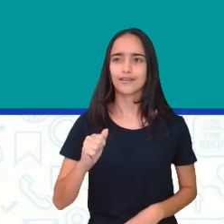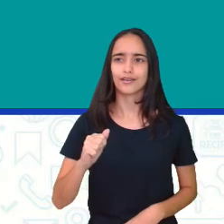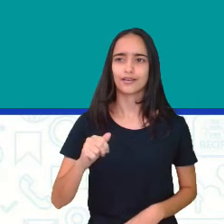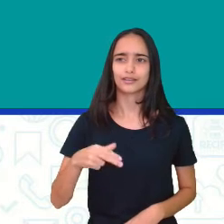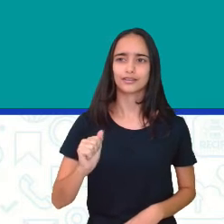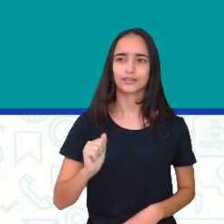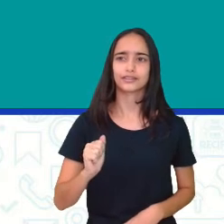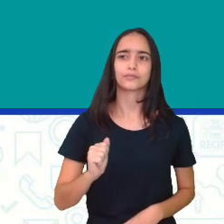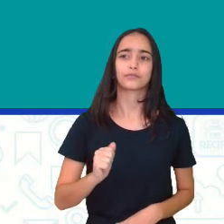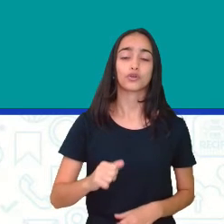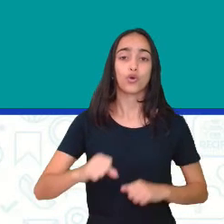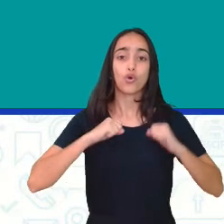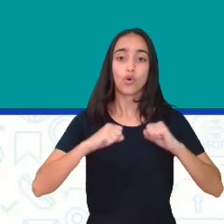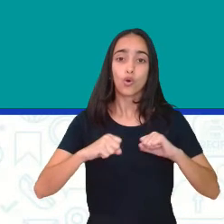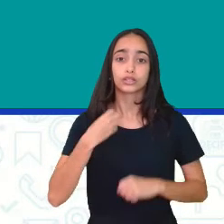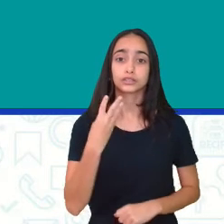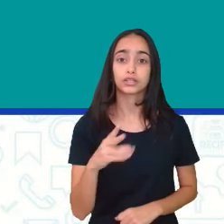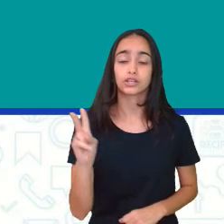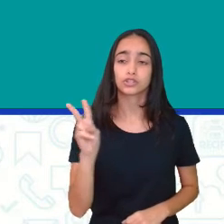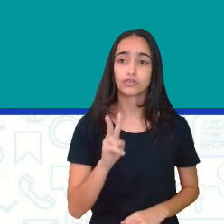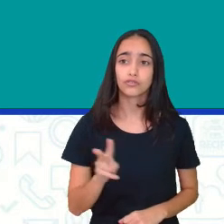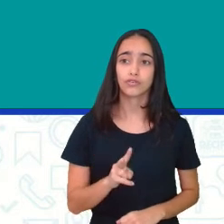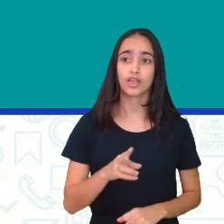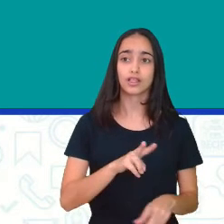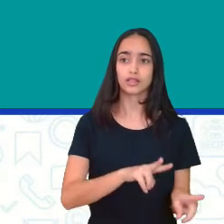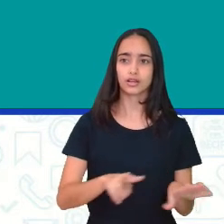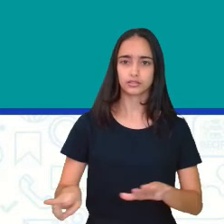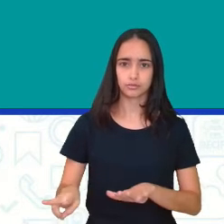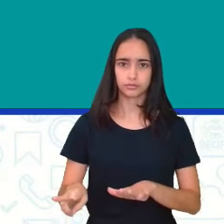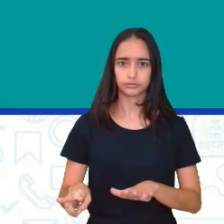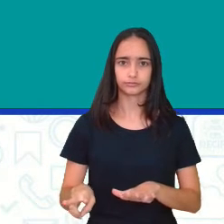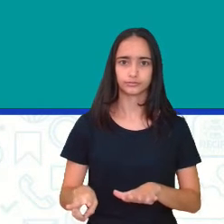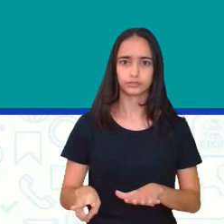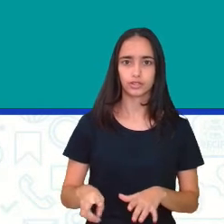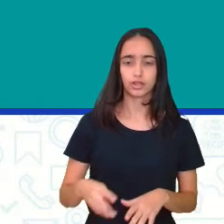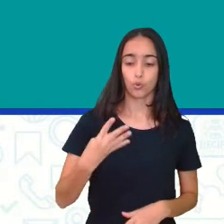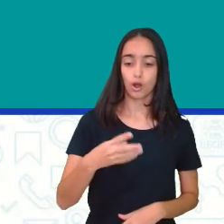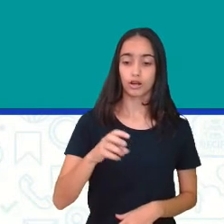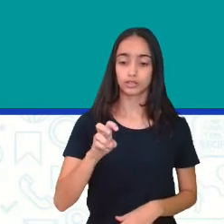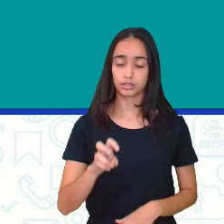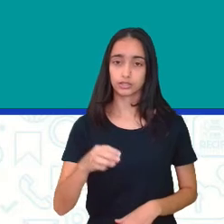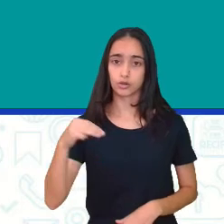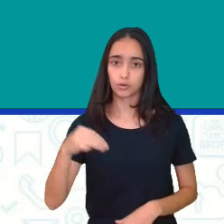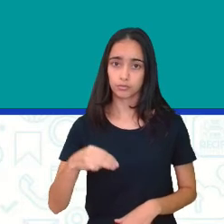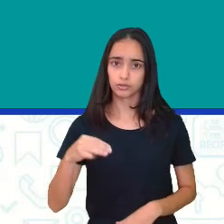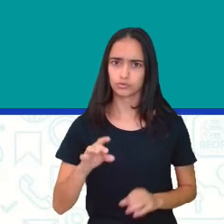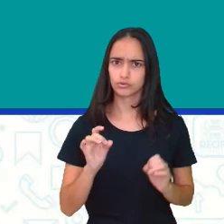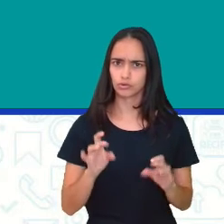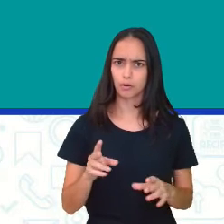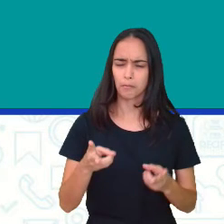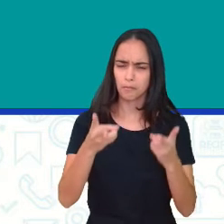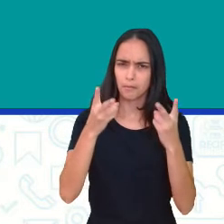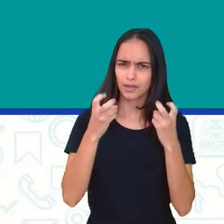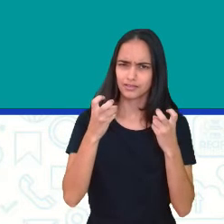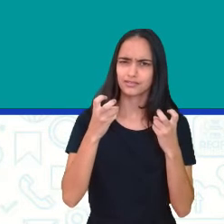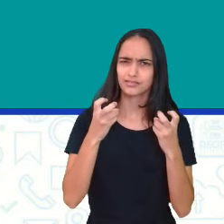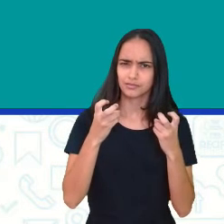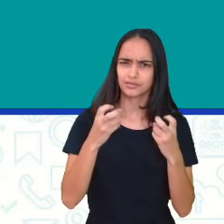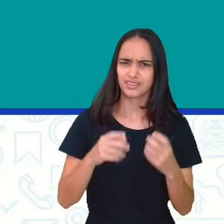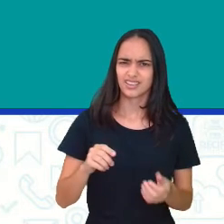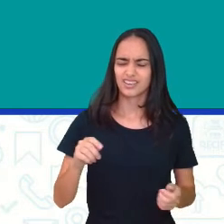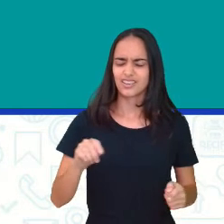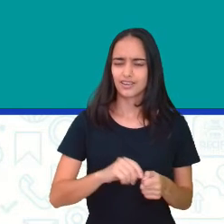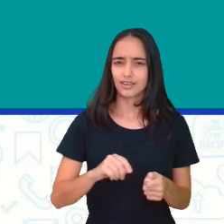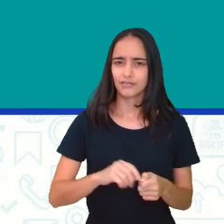45 minutos. Percebendo que ela já consegue fazer esse tempo aí com menos cansaço, ela começará